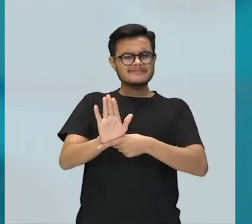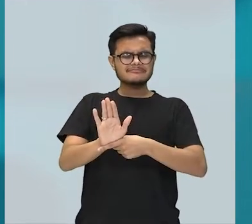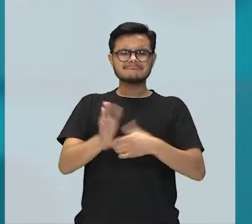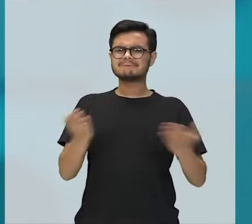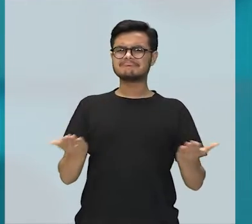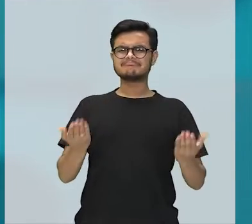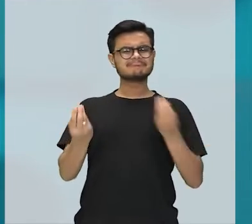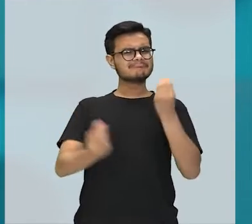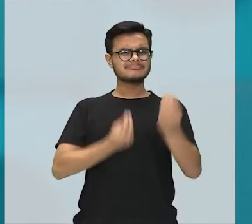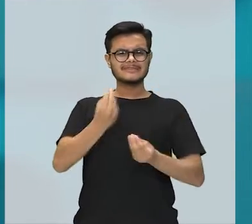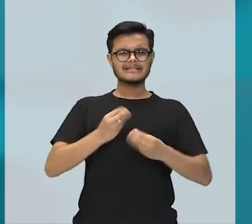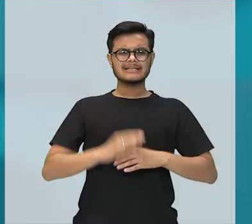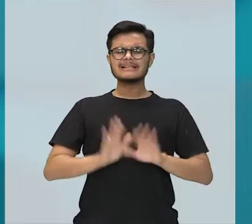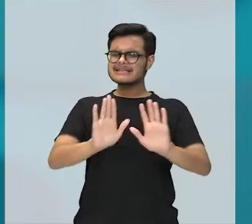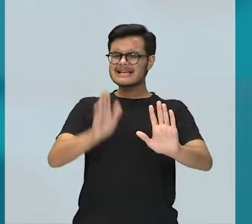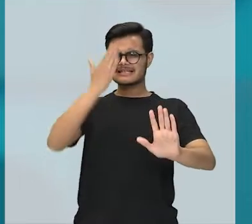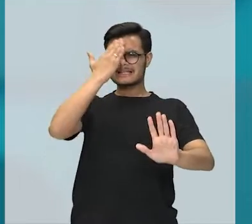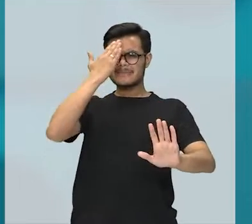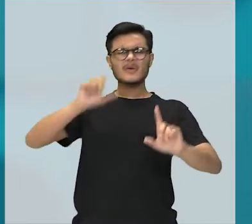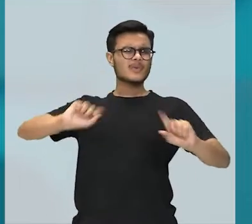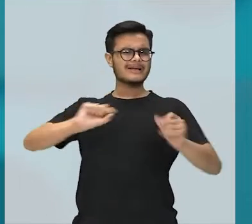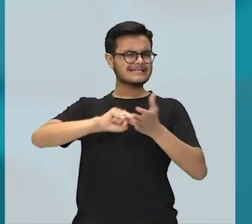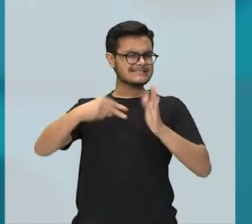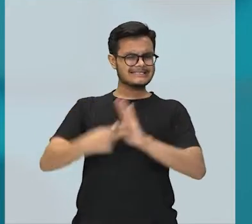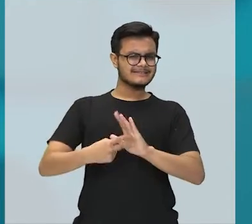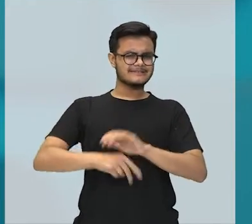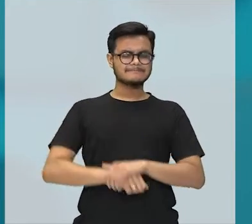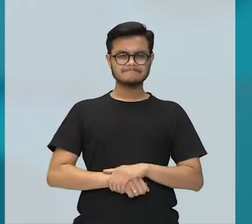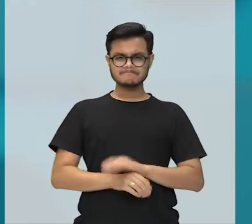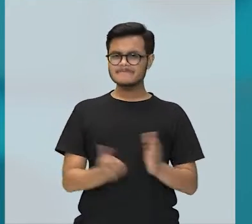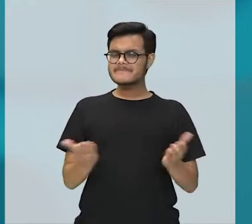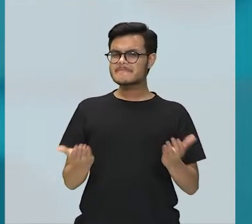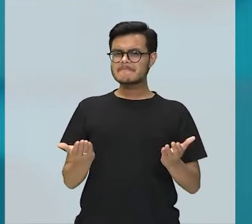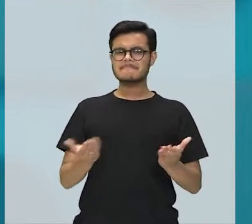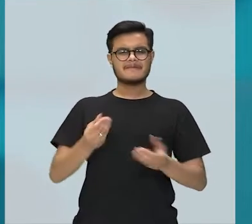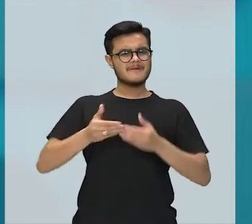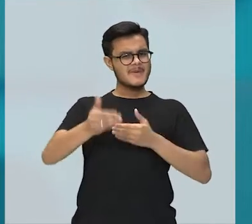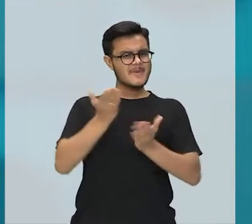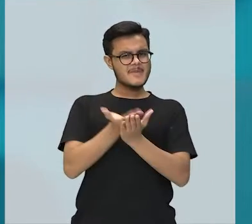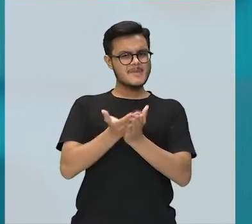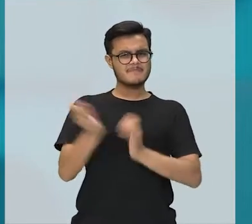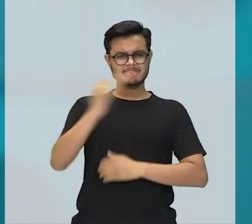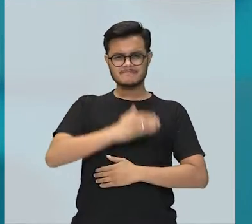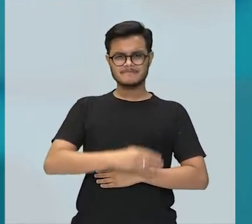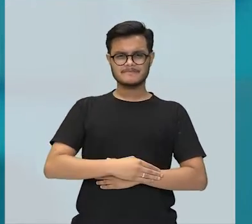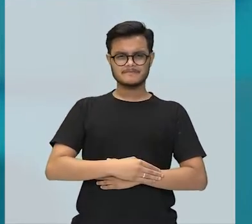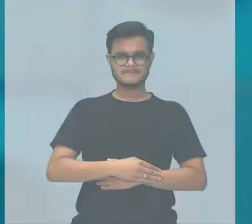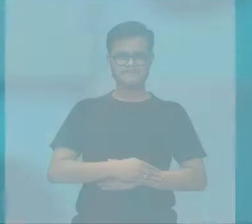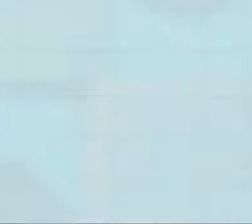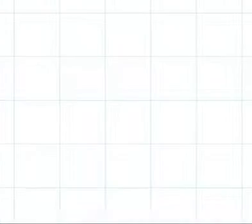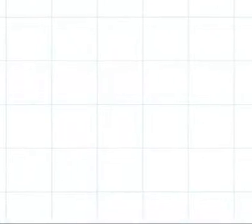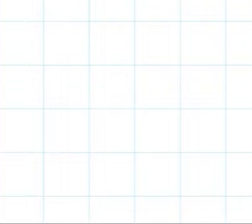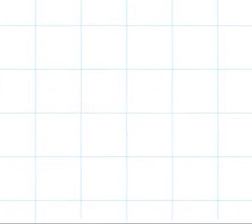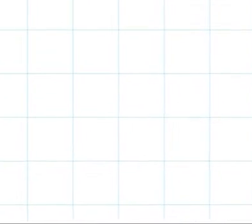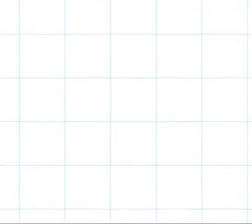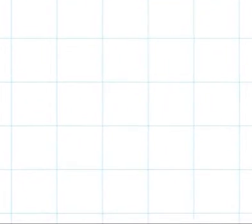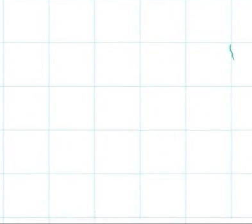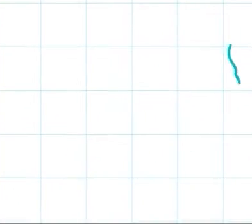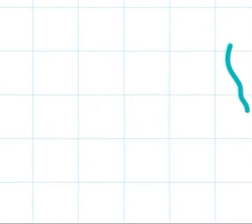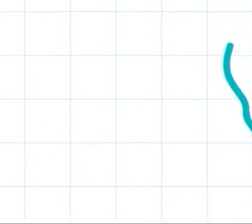primeiros socorros? Na verdade, saber o que é primeiro, né? Vamos então à nossa aula? Vem comigo!